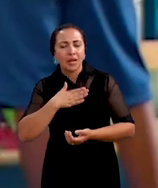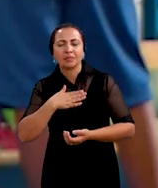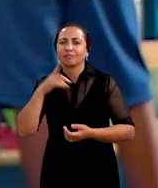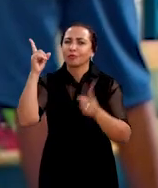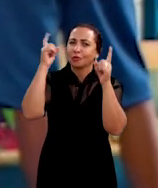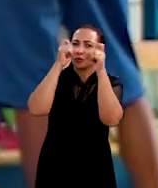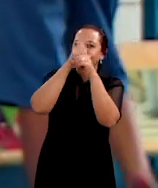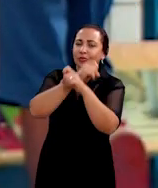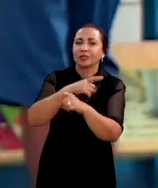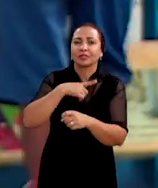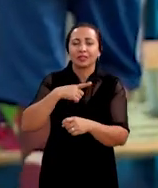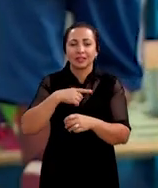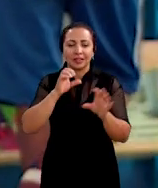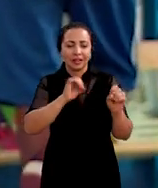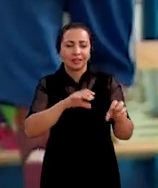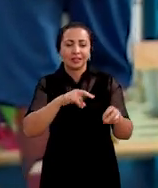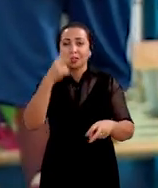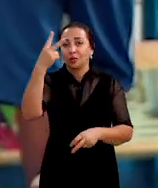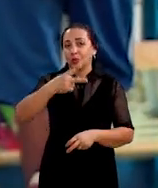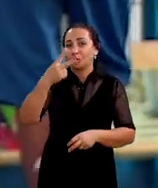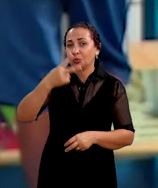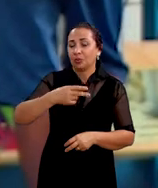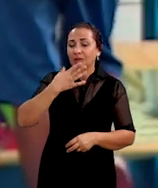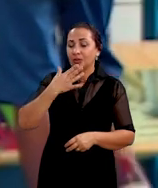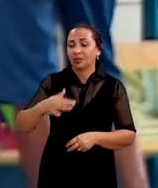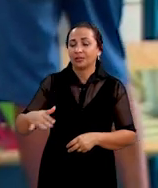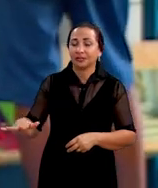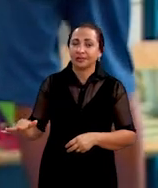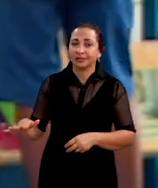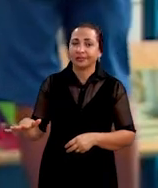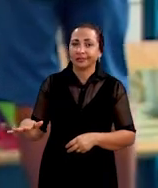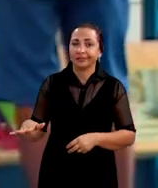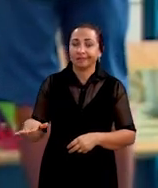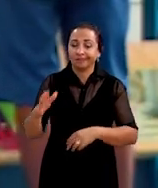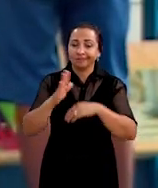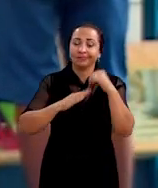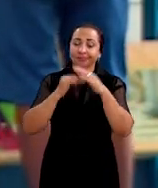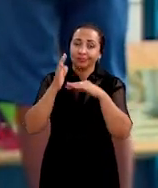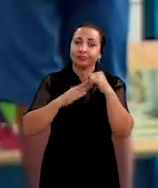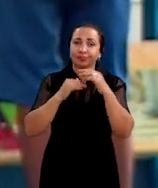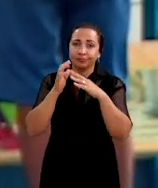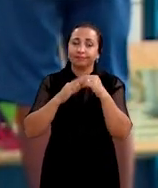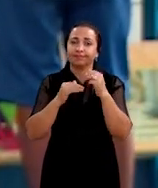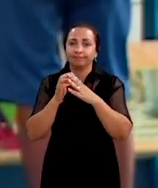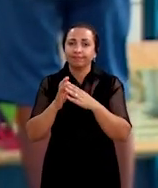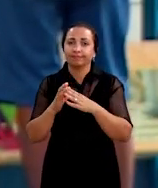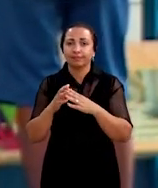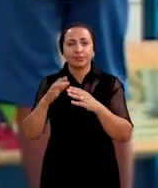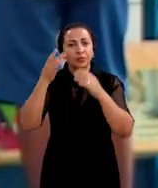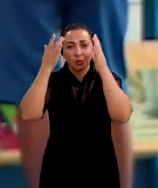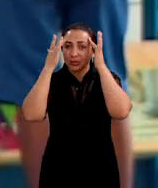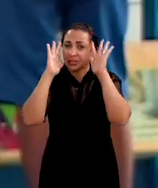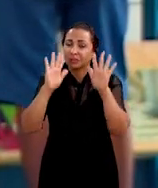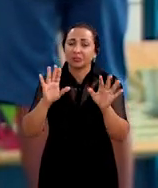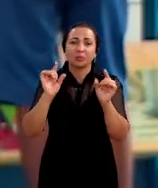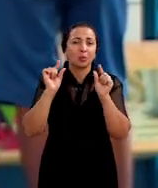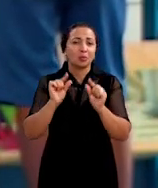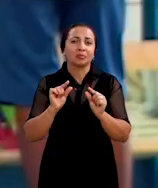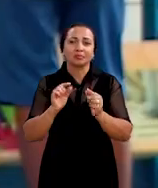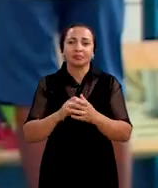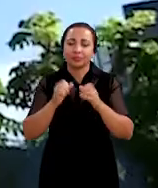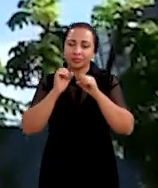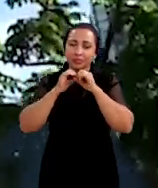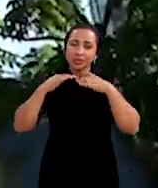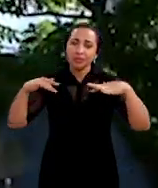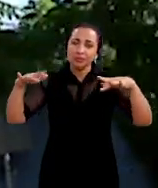Para mim foi muito difícil ter que ensinar duas crianças e praticamente sem saber